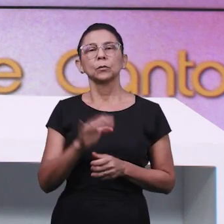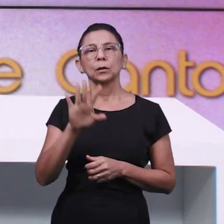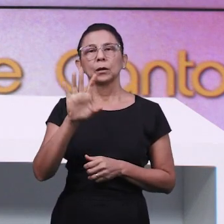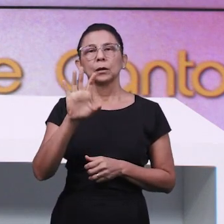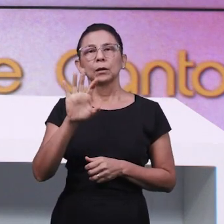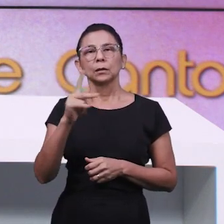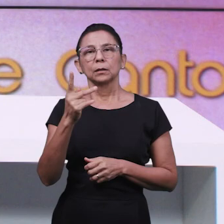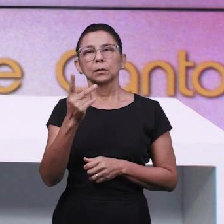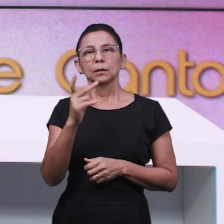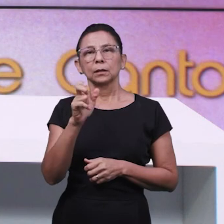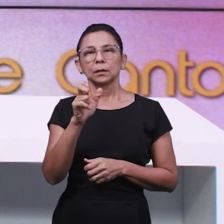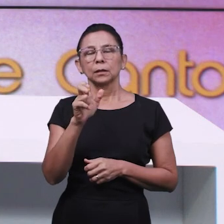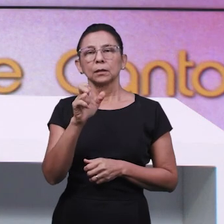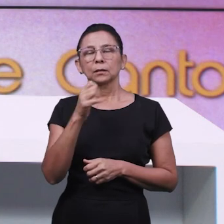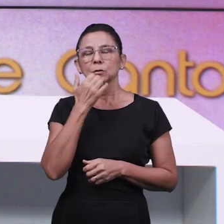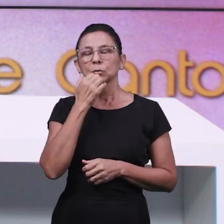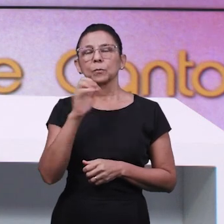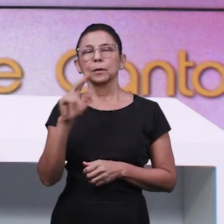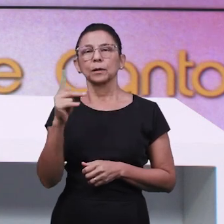realiza ajustes